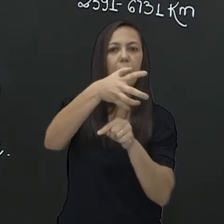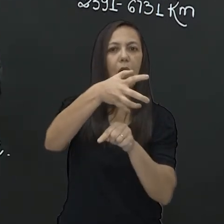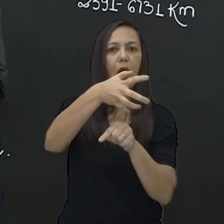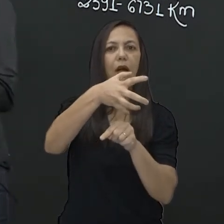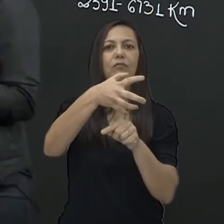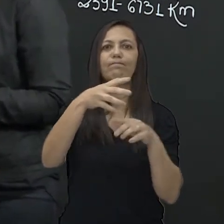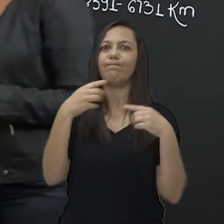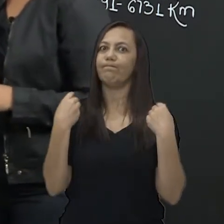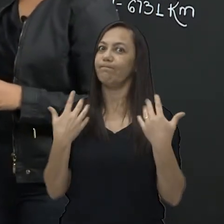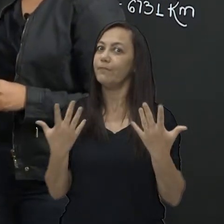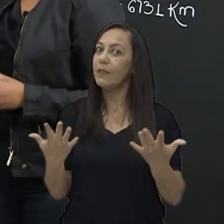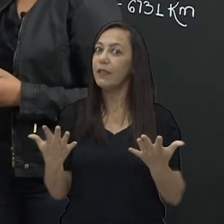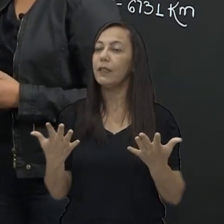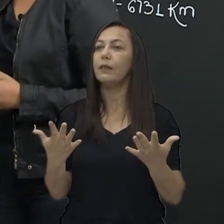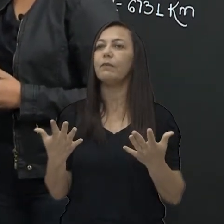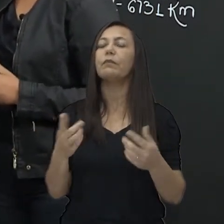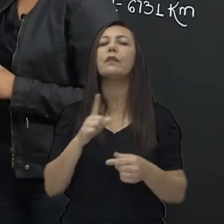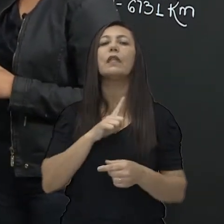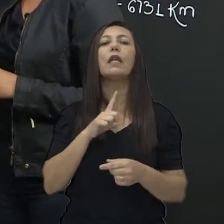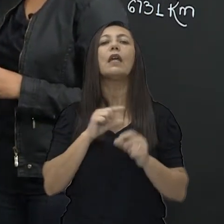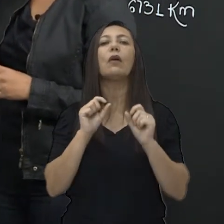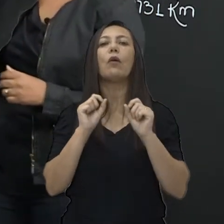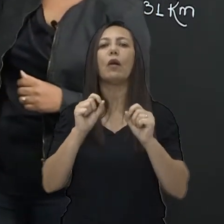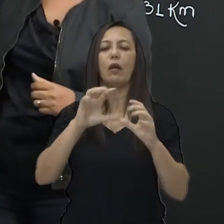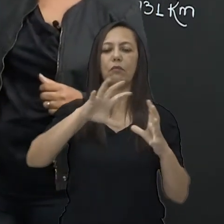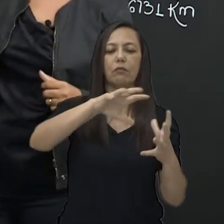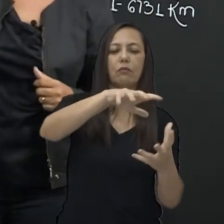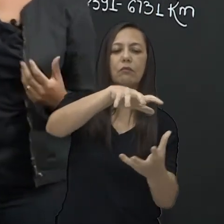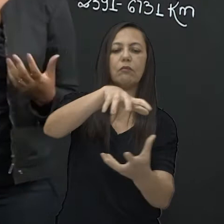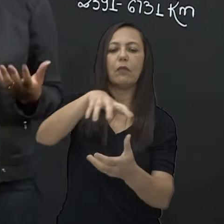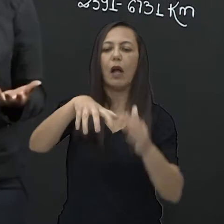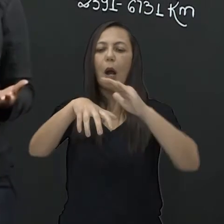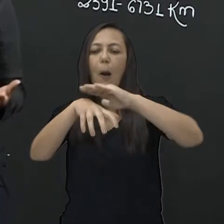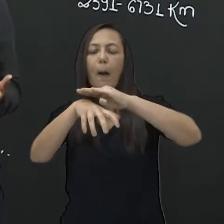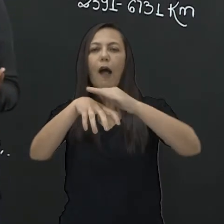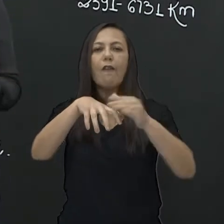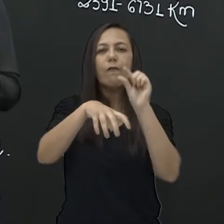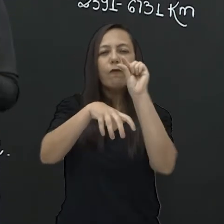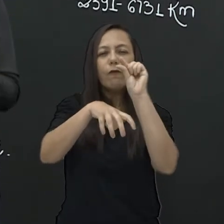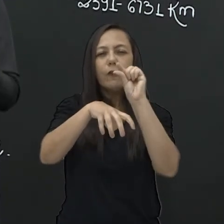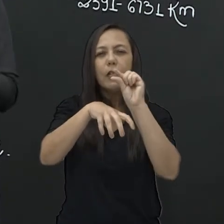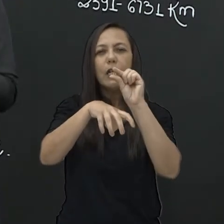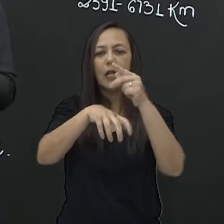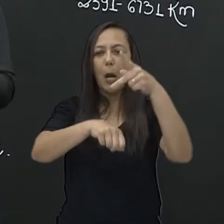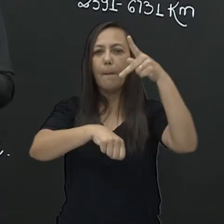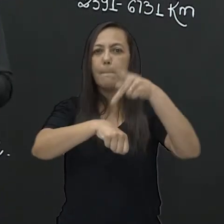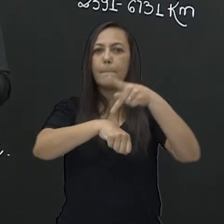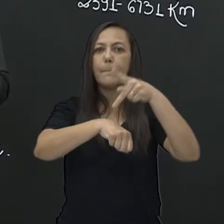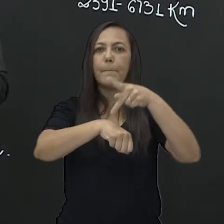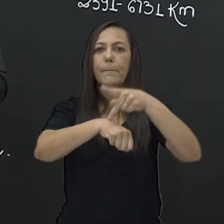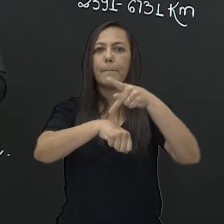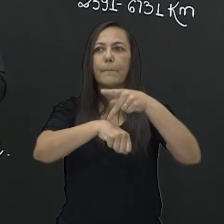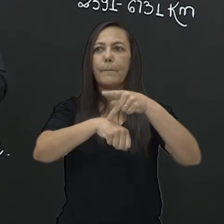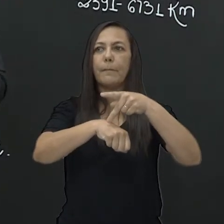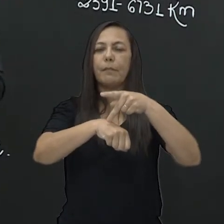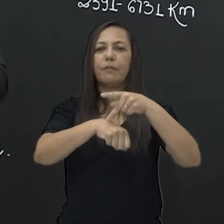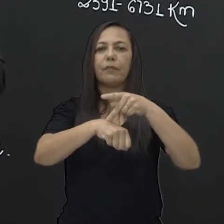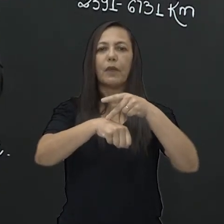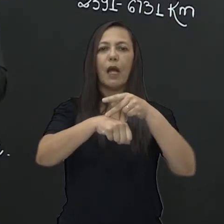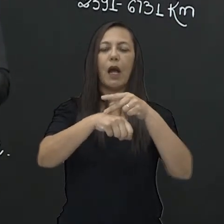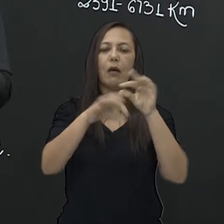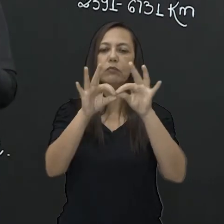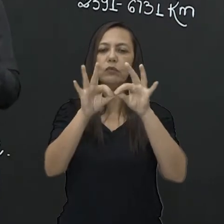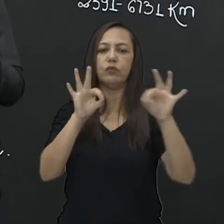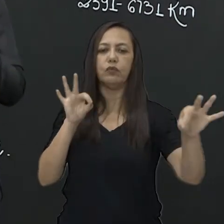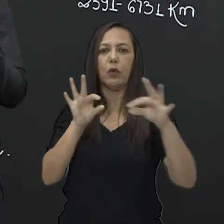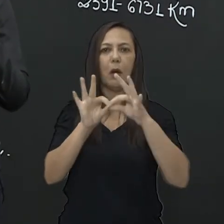ok. E aí, tenho aqui a crosta terrestre, ela é fina e rochosa. A crosta ela não tem a mesma medida, tá?